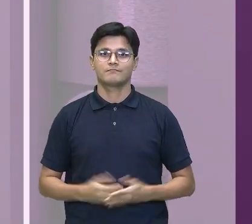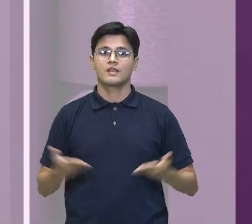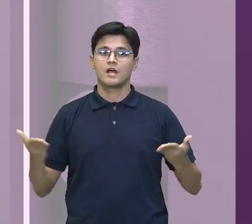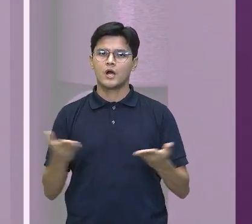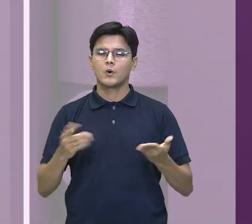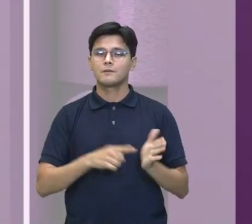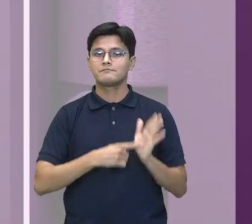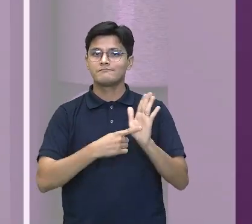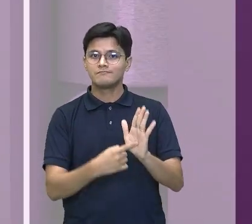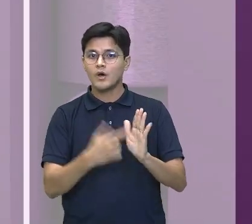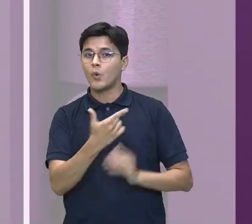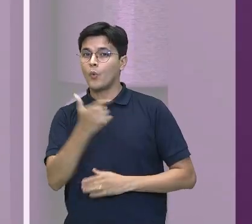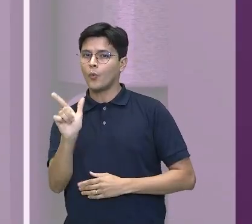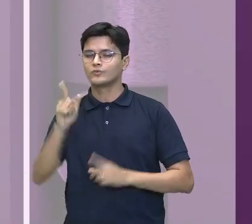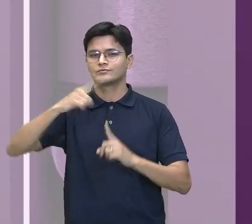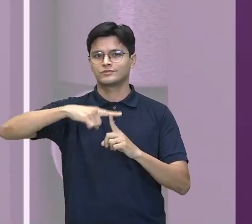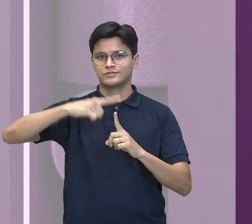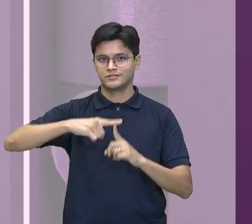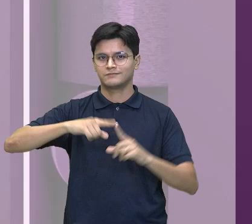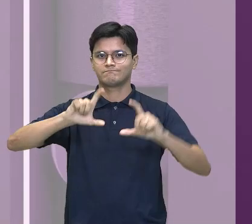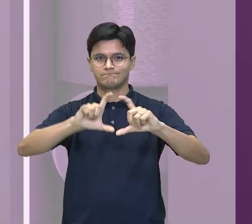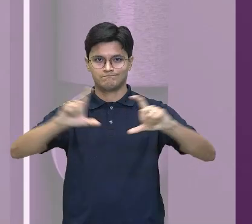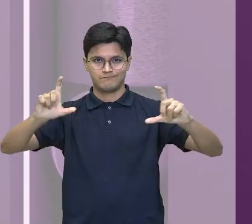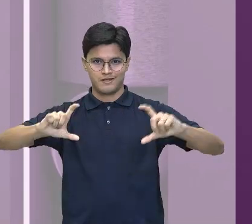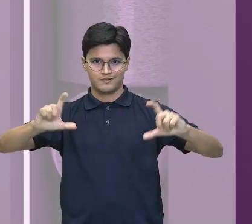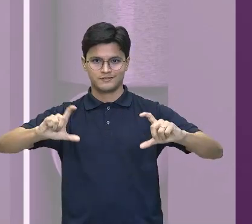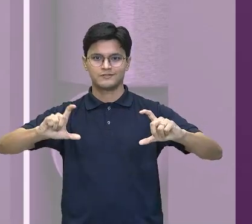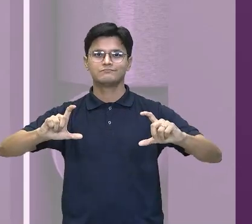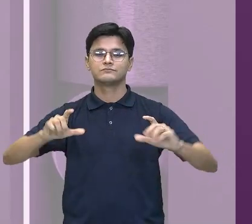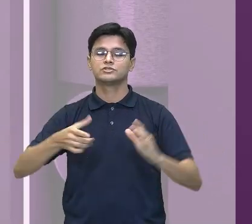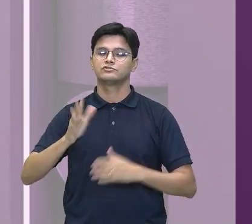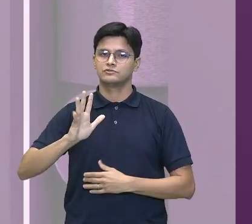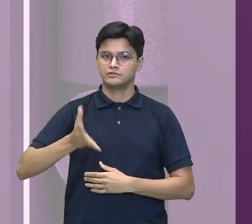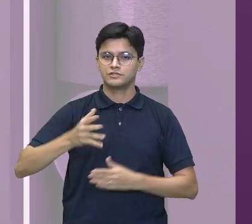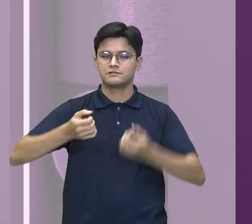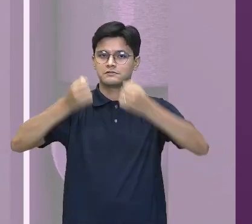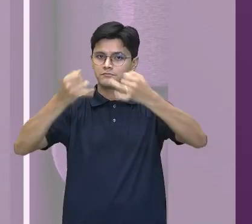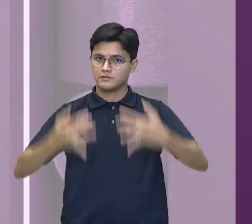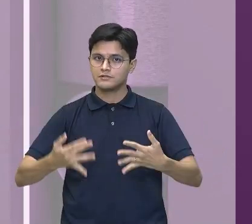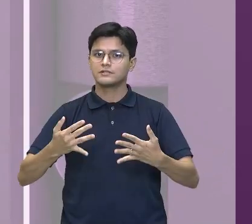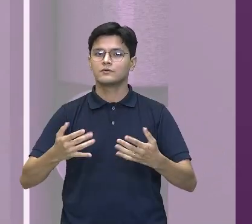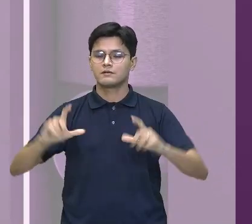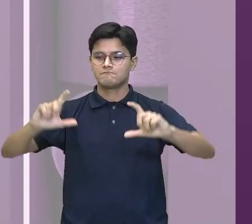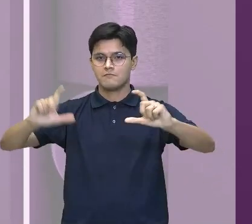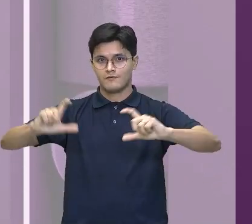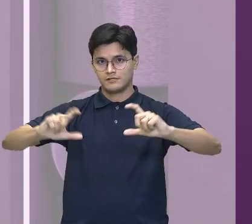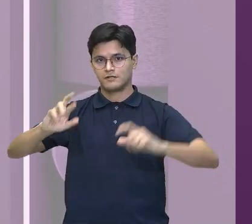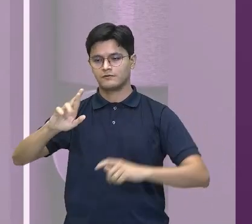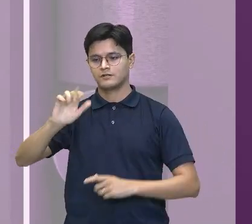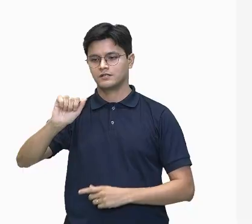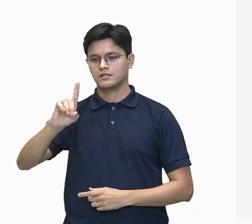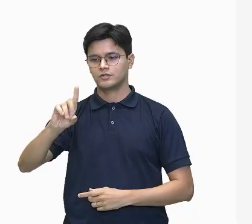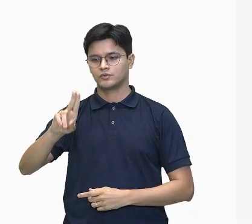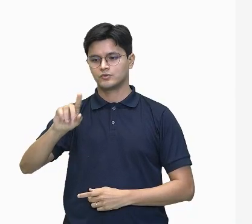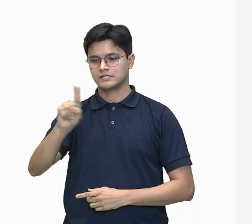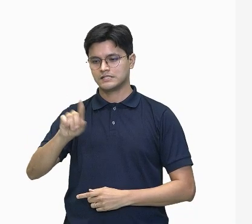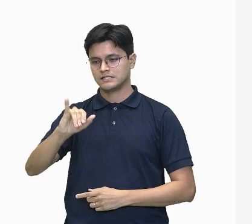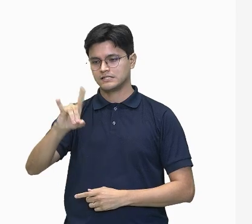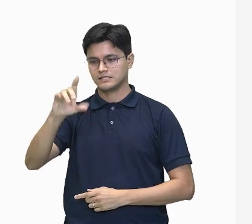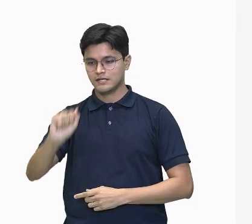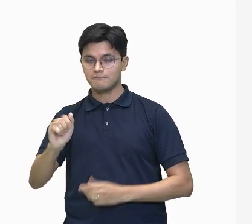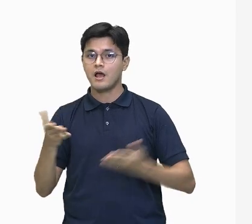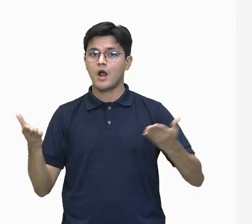outra equação, né? Nós falamos aí da equação reduzida, faltou então falar da equação geral. Acompanhe então